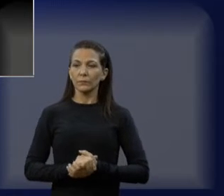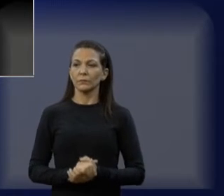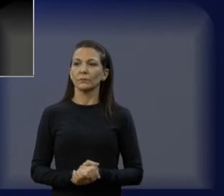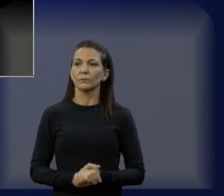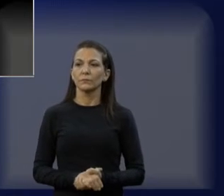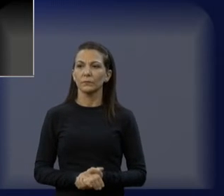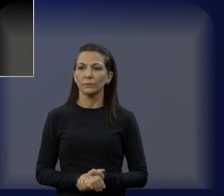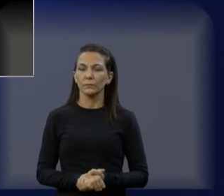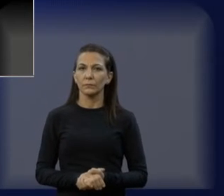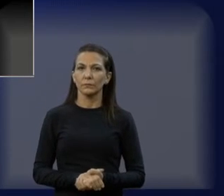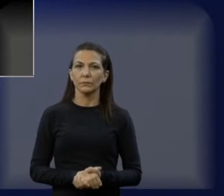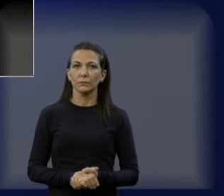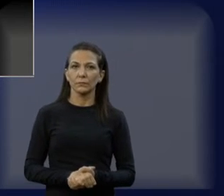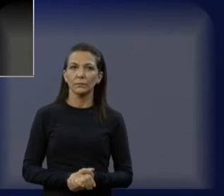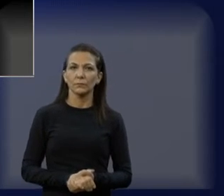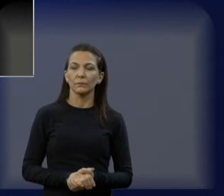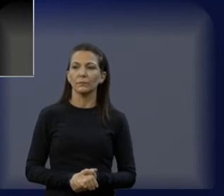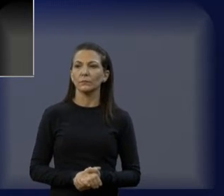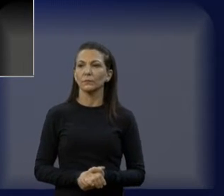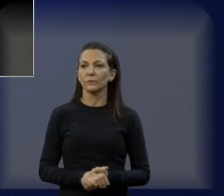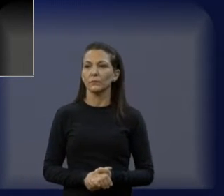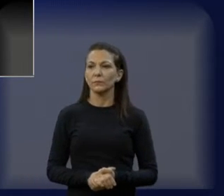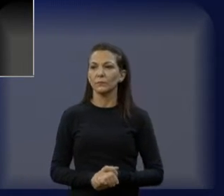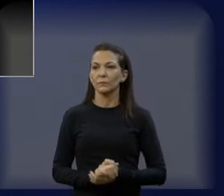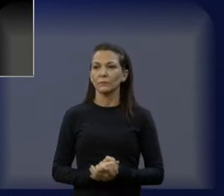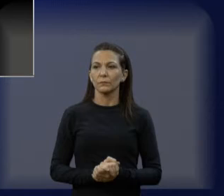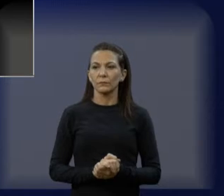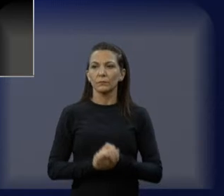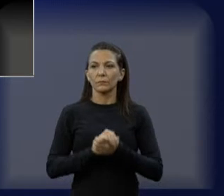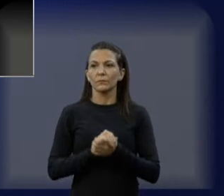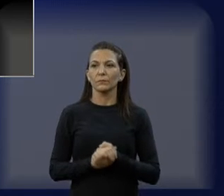e outra não é